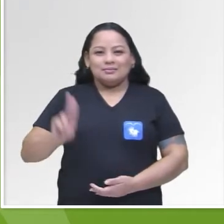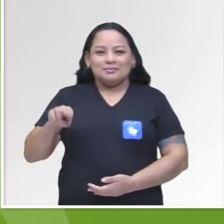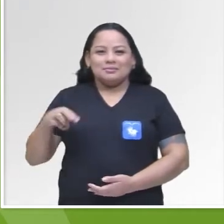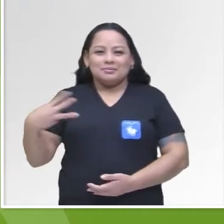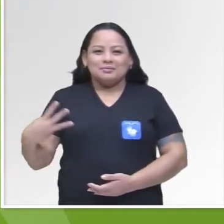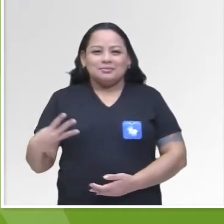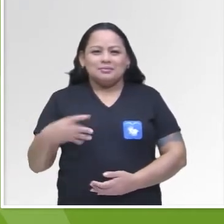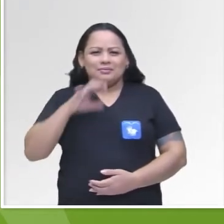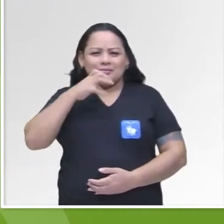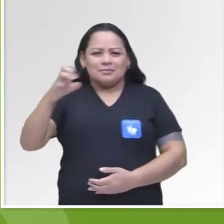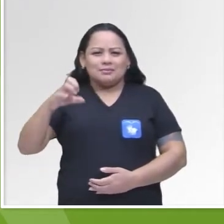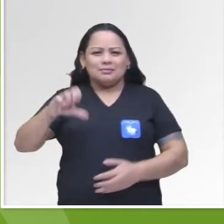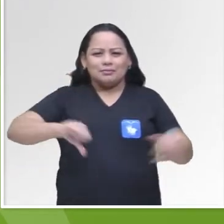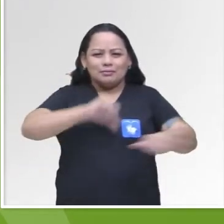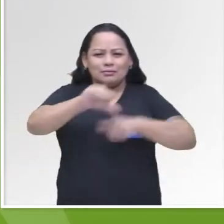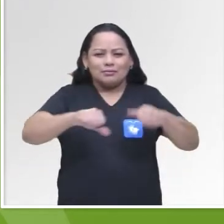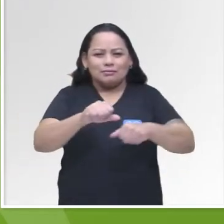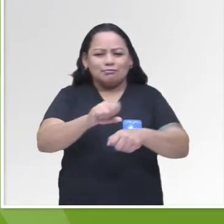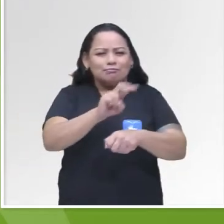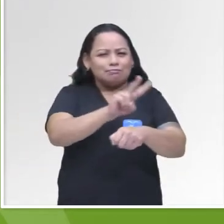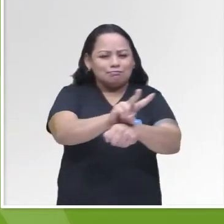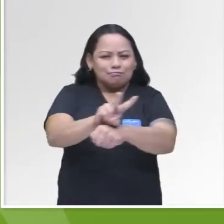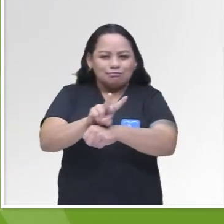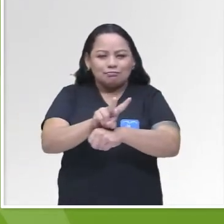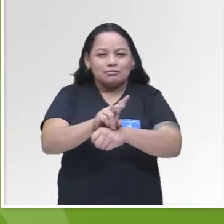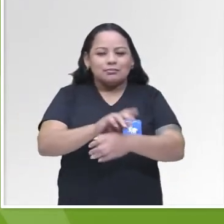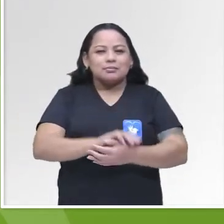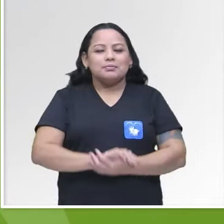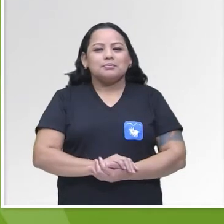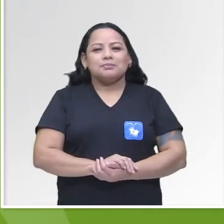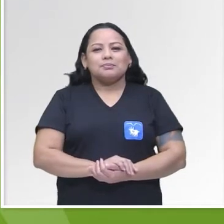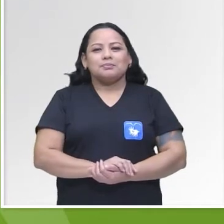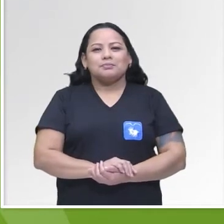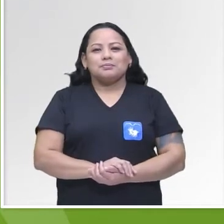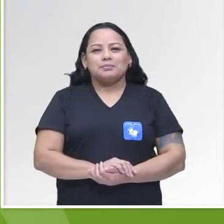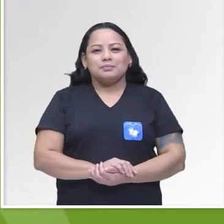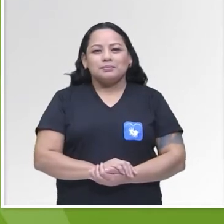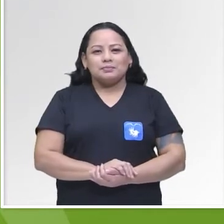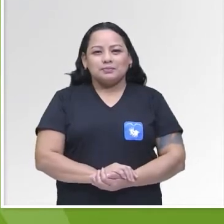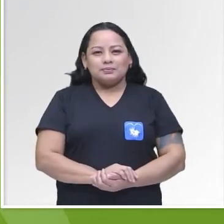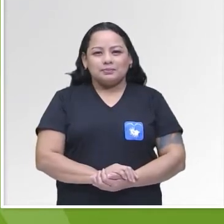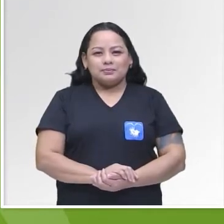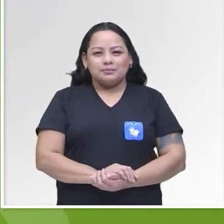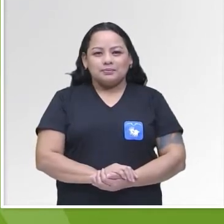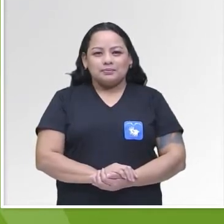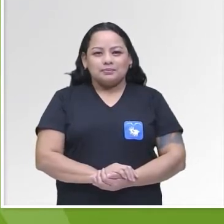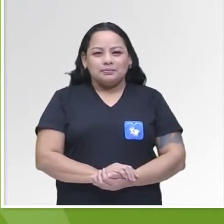Unidade 3, Energia, Transformação e Conservação.